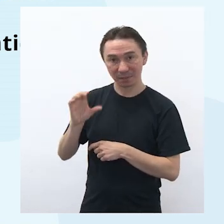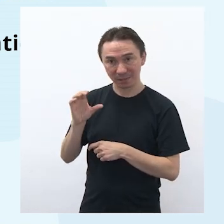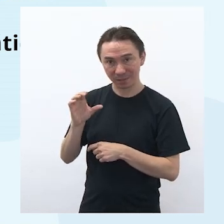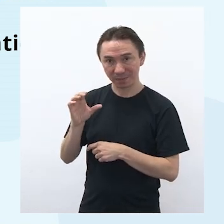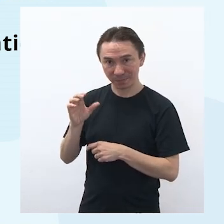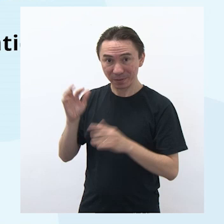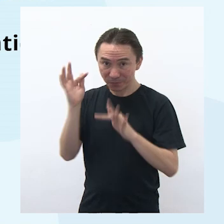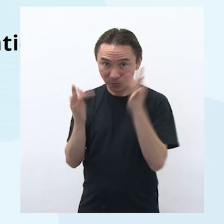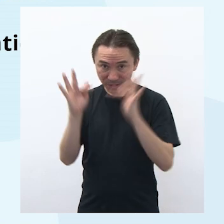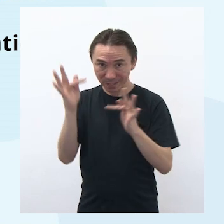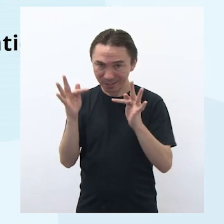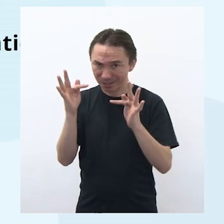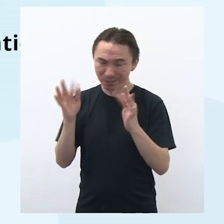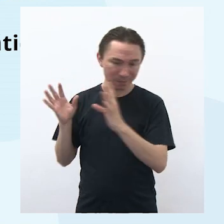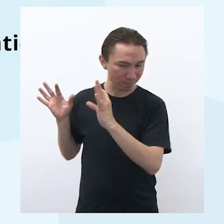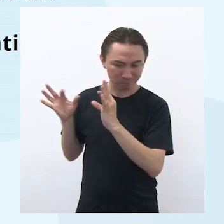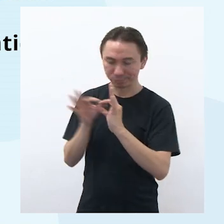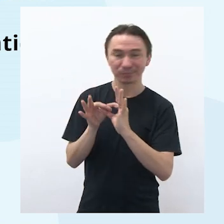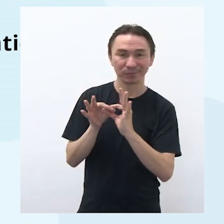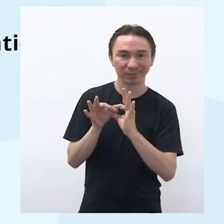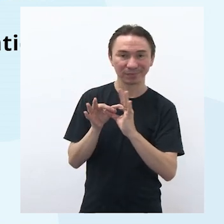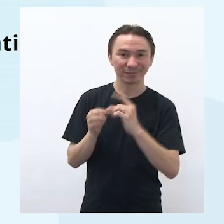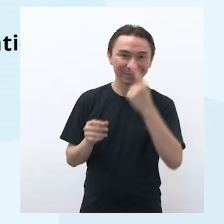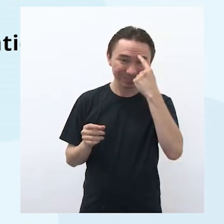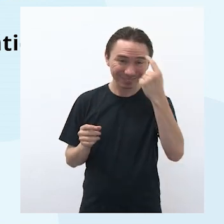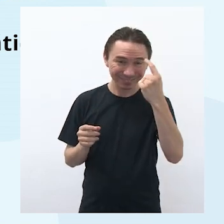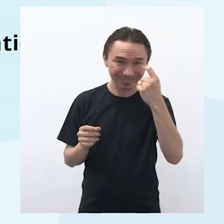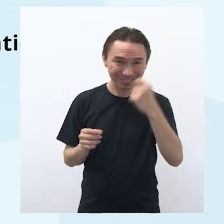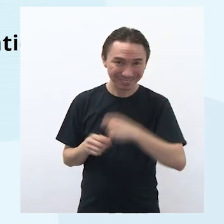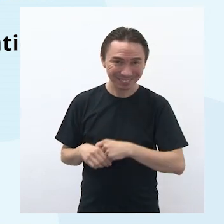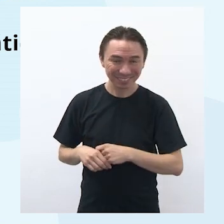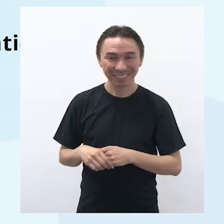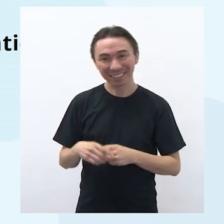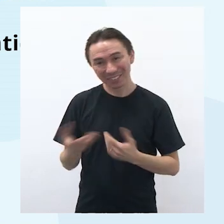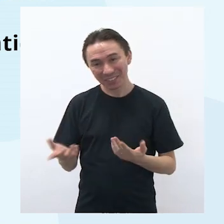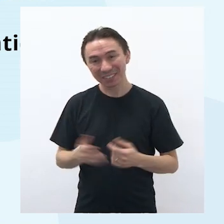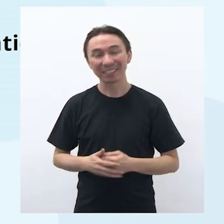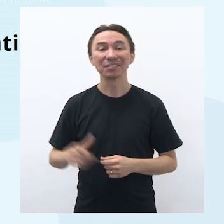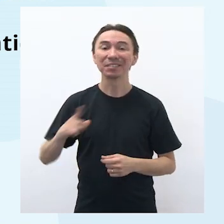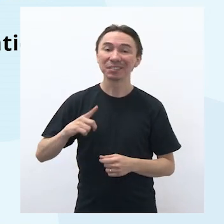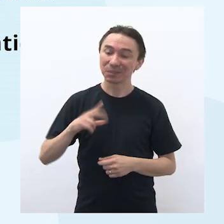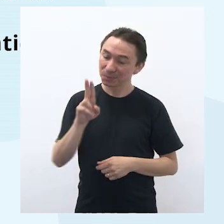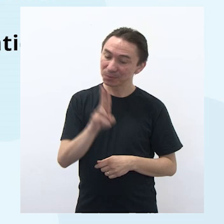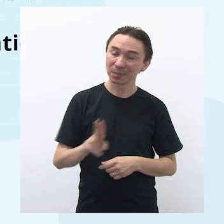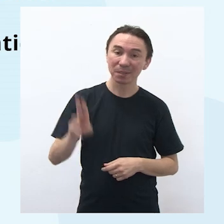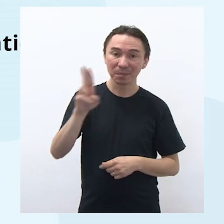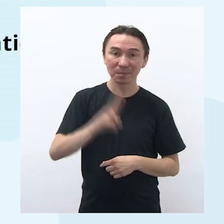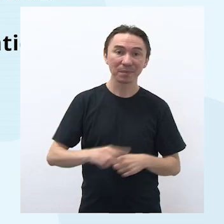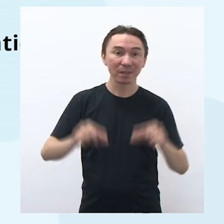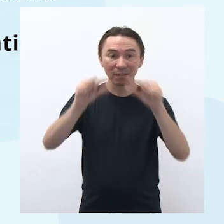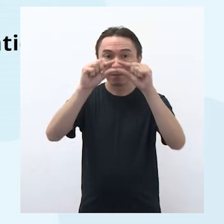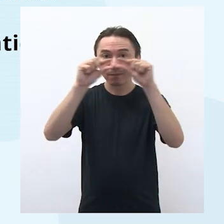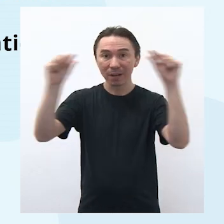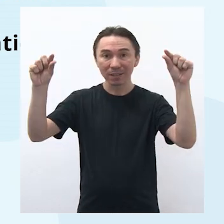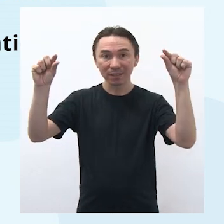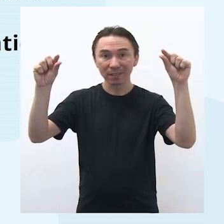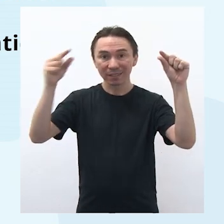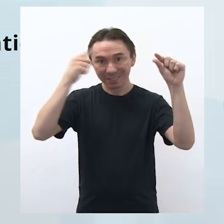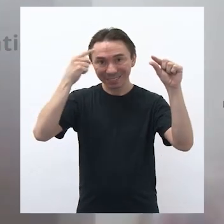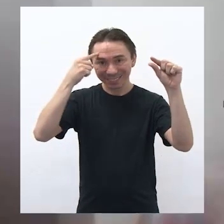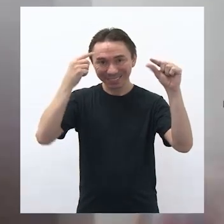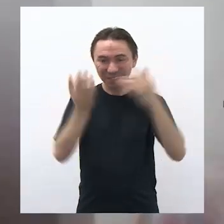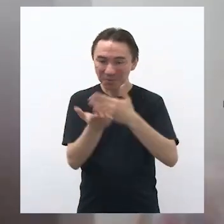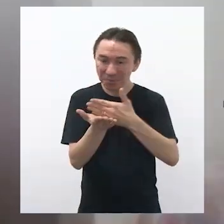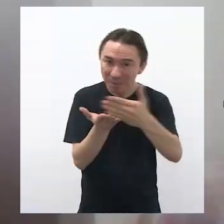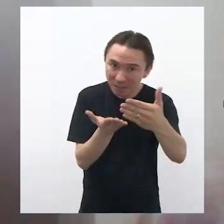conosco talvez vá se lembrar da frase que utilizamos no início daquele encontro e no encerramento